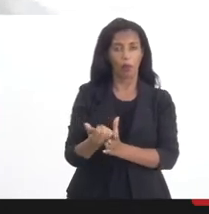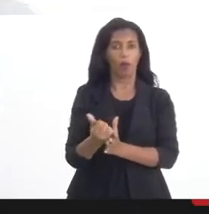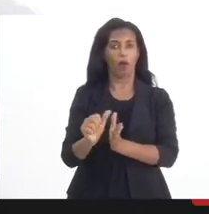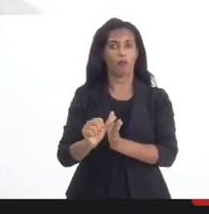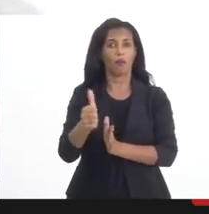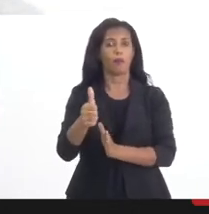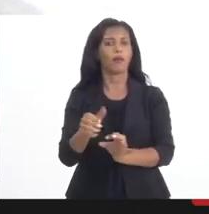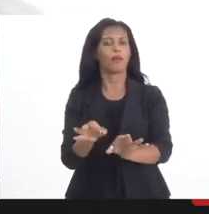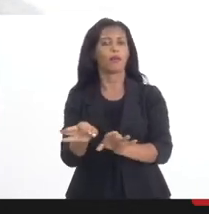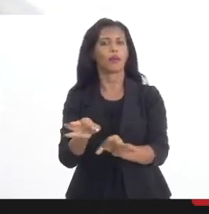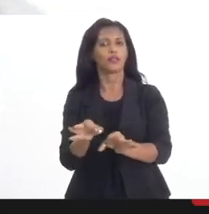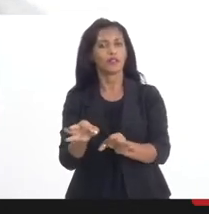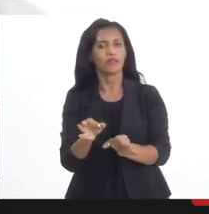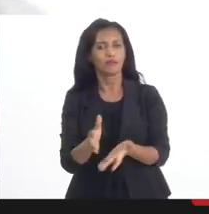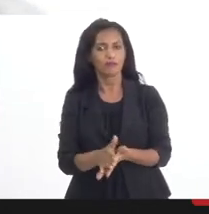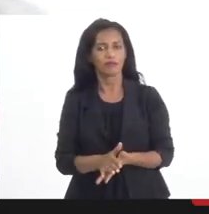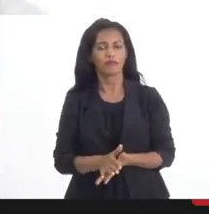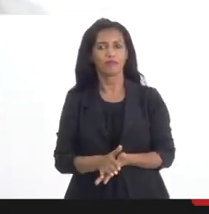primeiro projeto